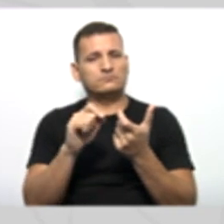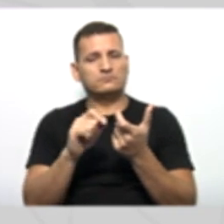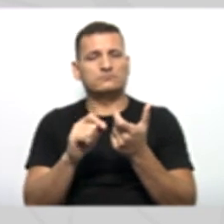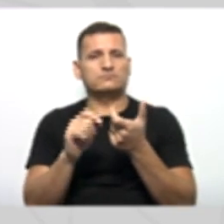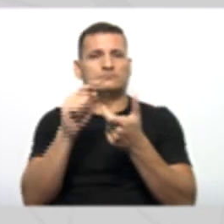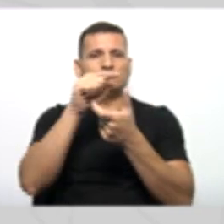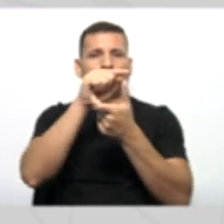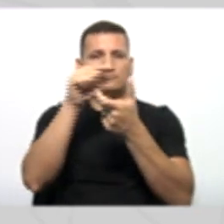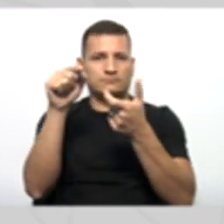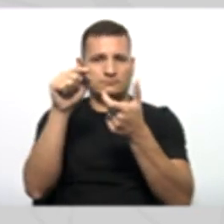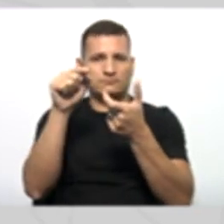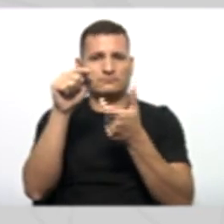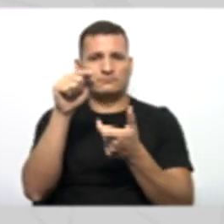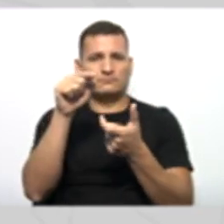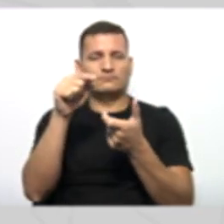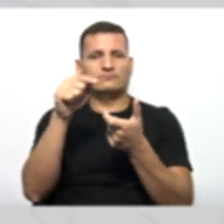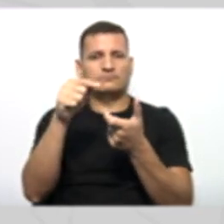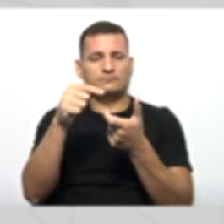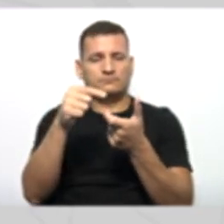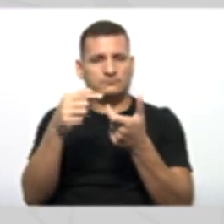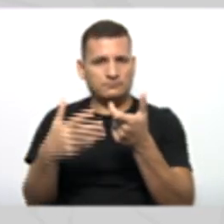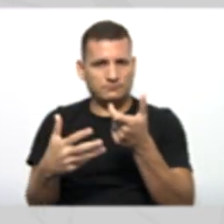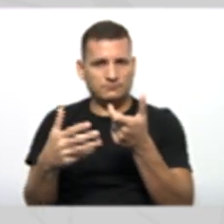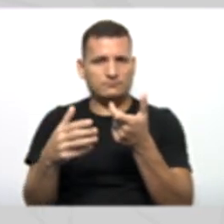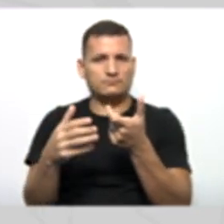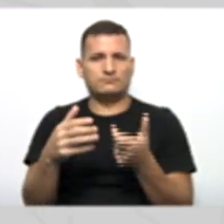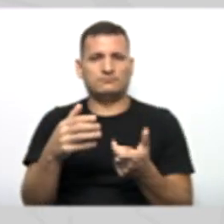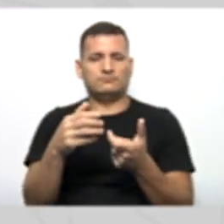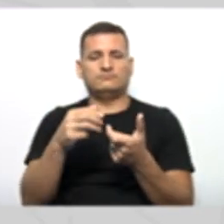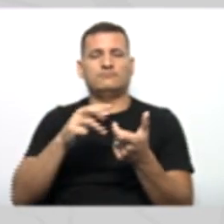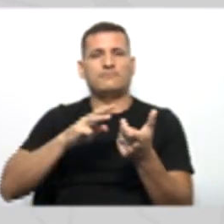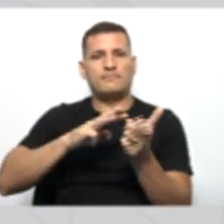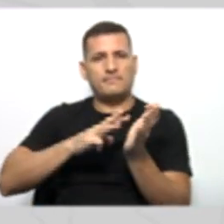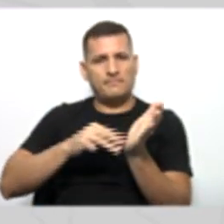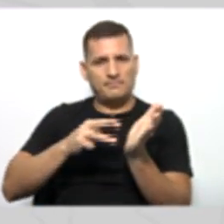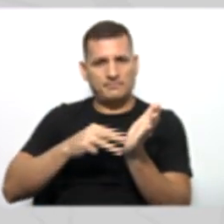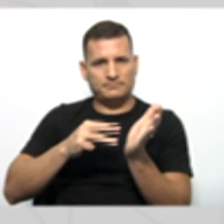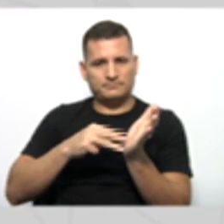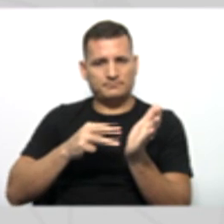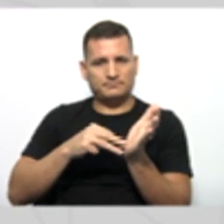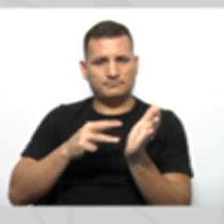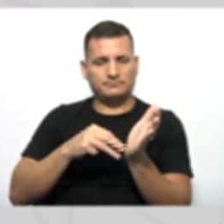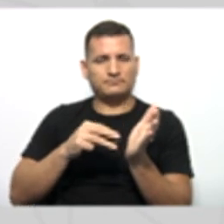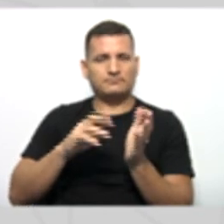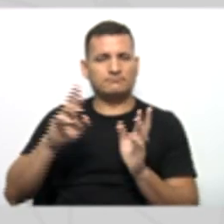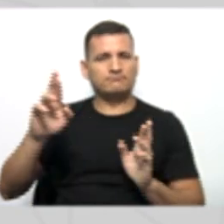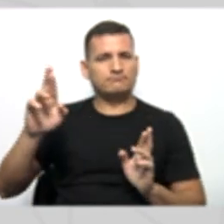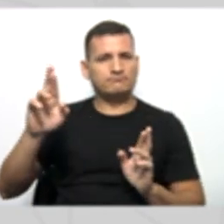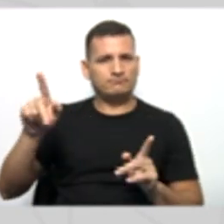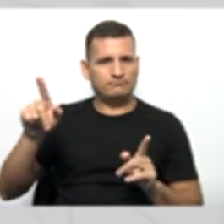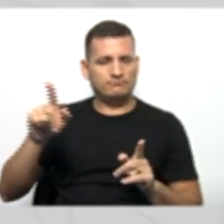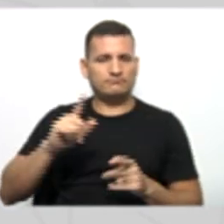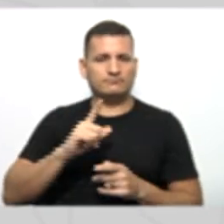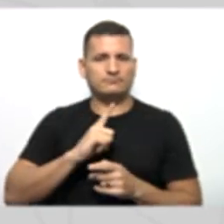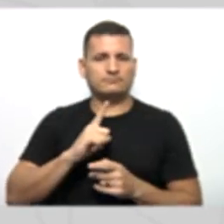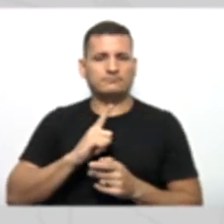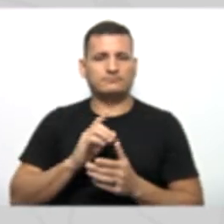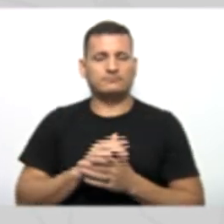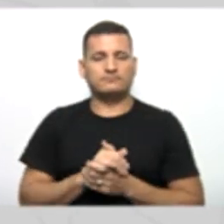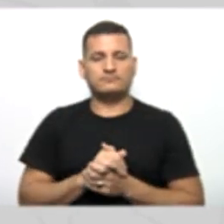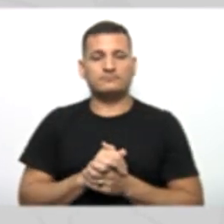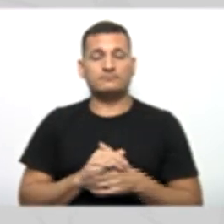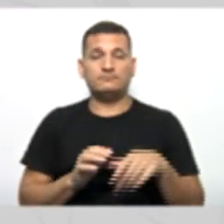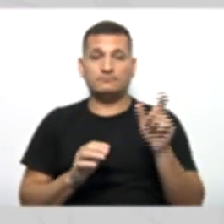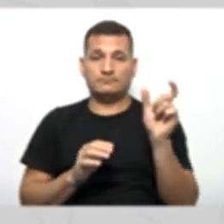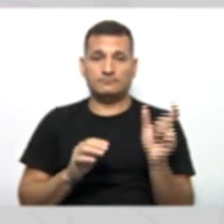nome, dos métodos, e eles são utilizados diferentemente. Então, assim, um ator,